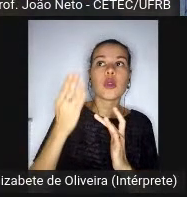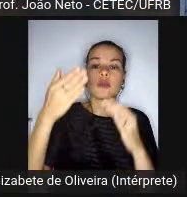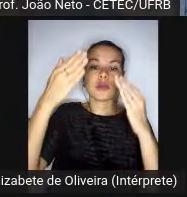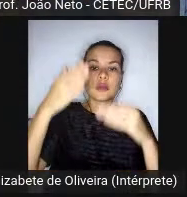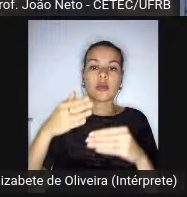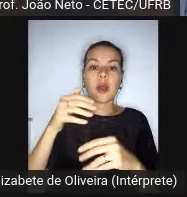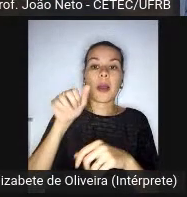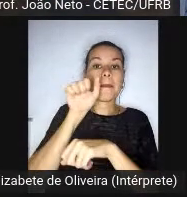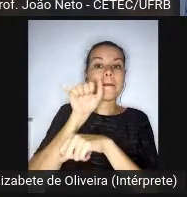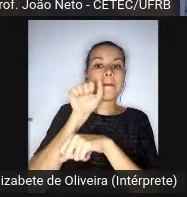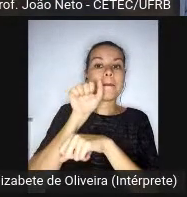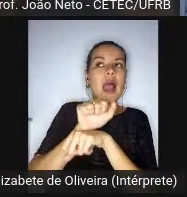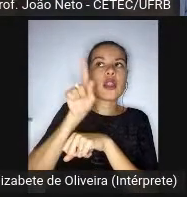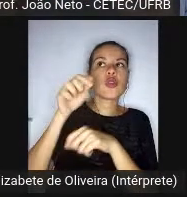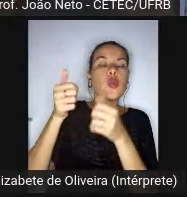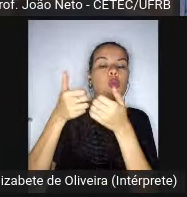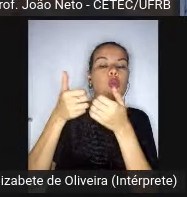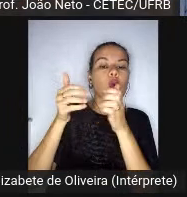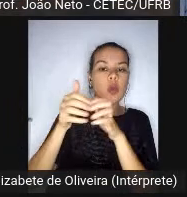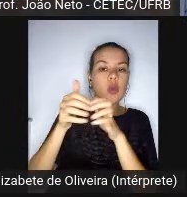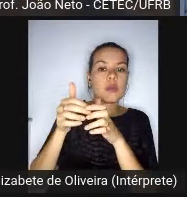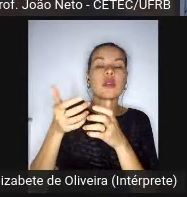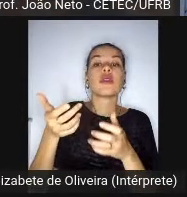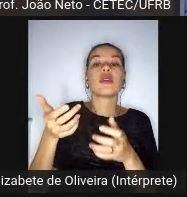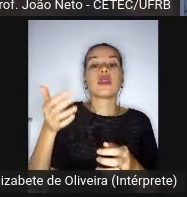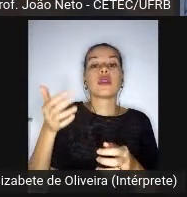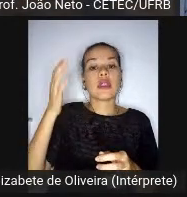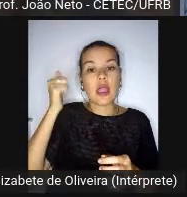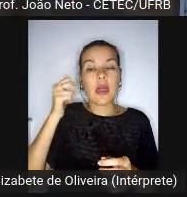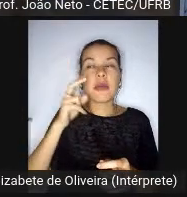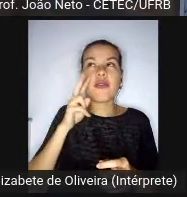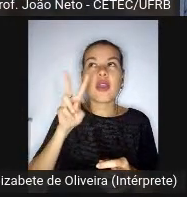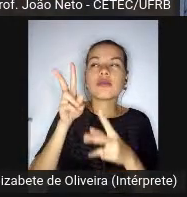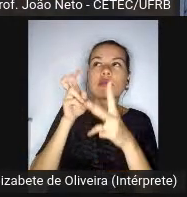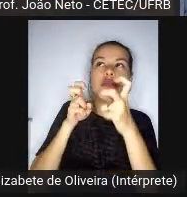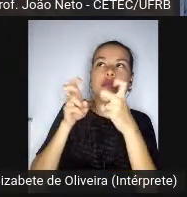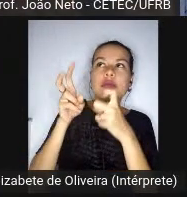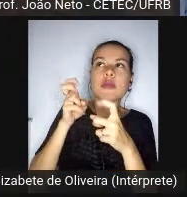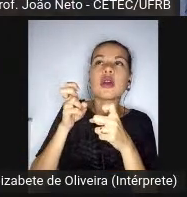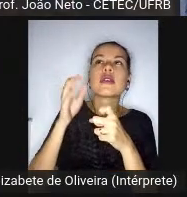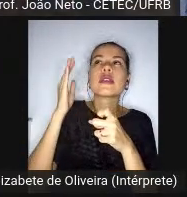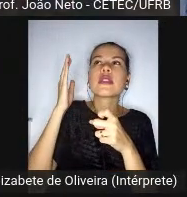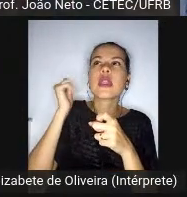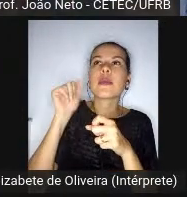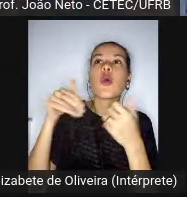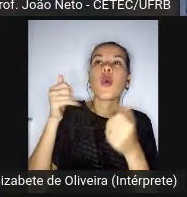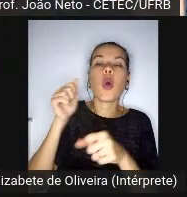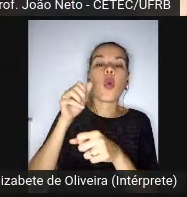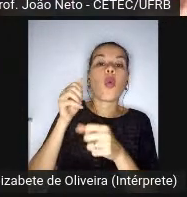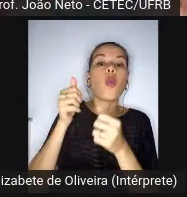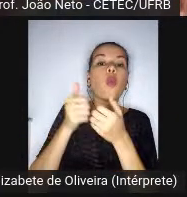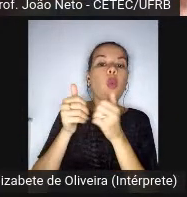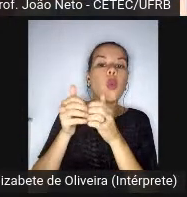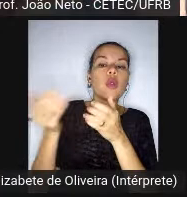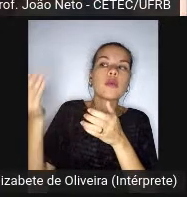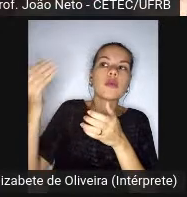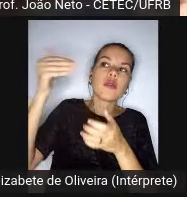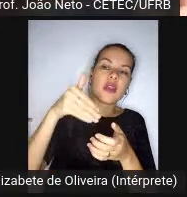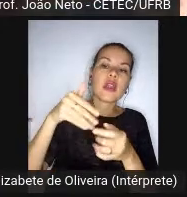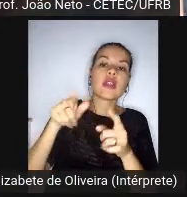quais são os ônibus que passavam na parada é em breve e ela também